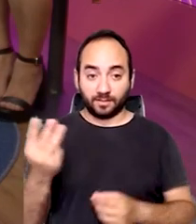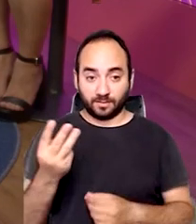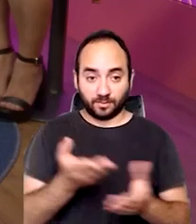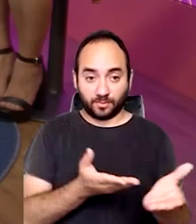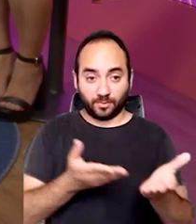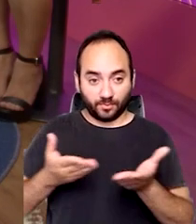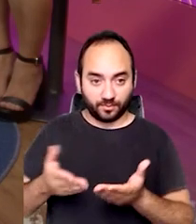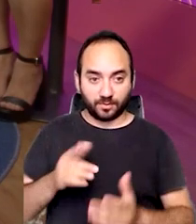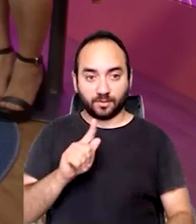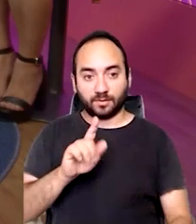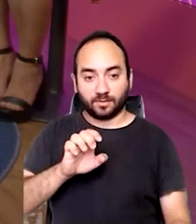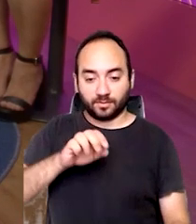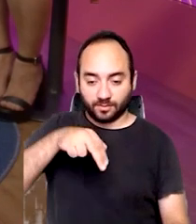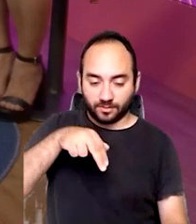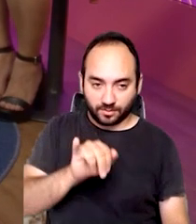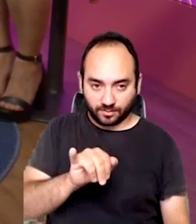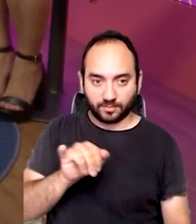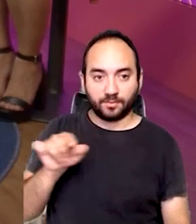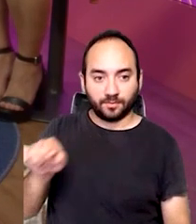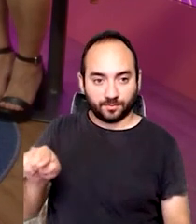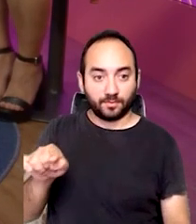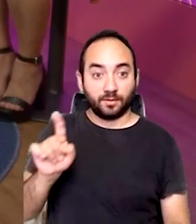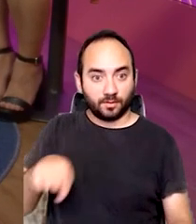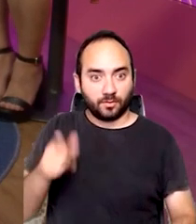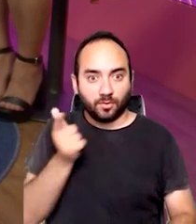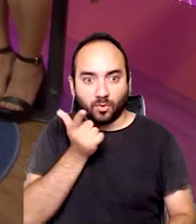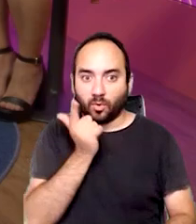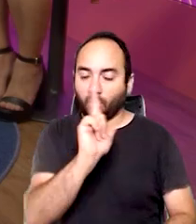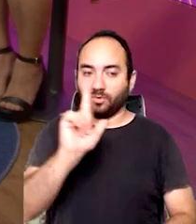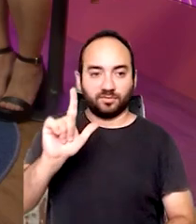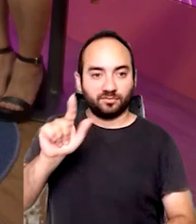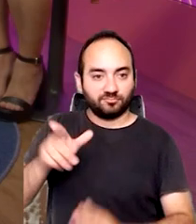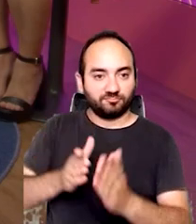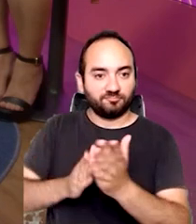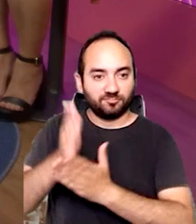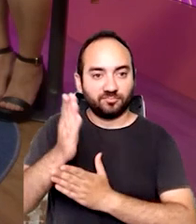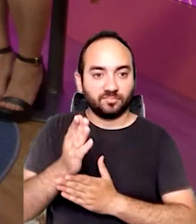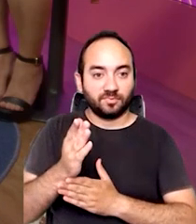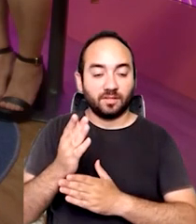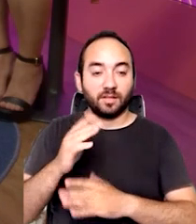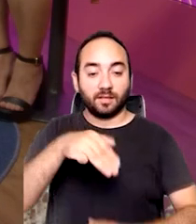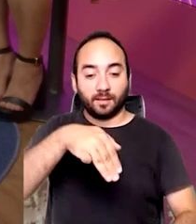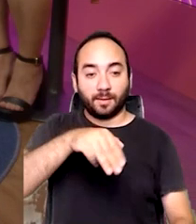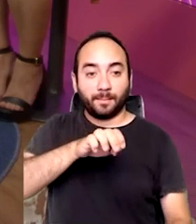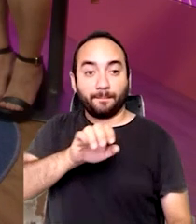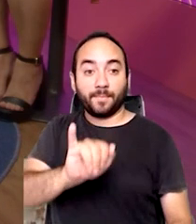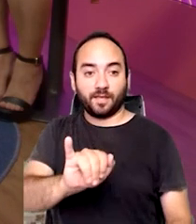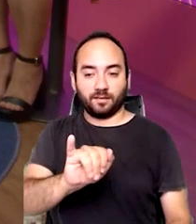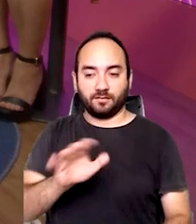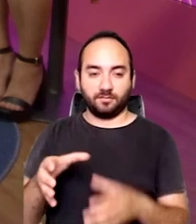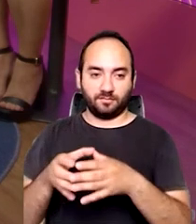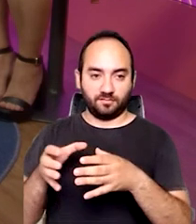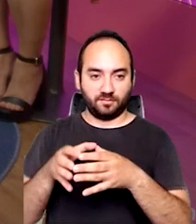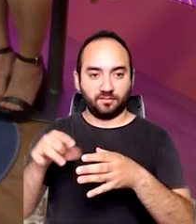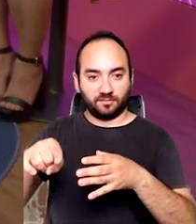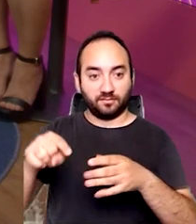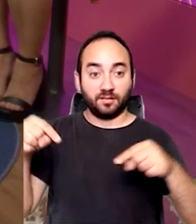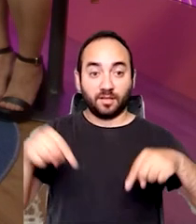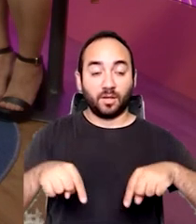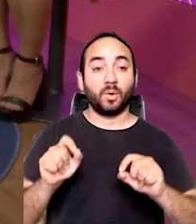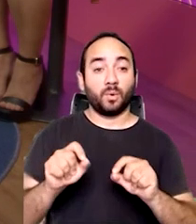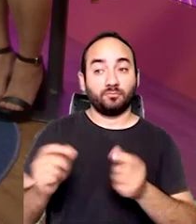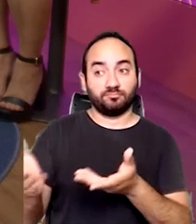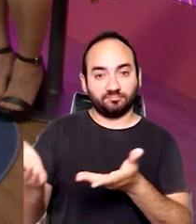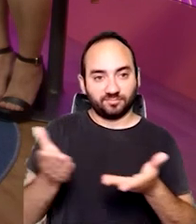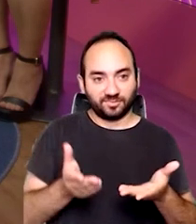aqui hoje é a Geni Moreira dos Santos ela é vencedora da categoria microempreendedora individual e